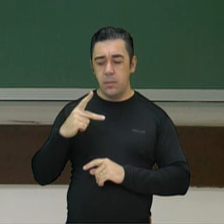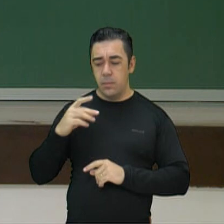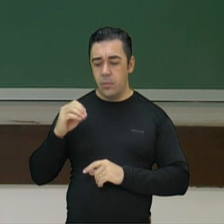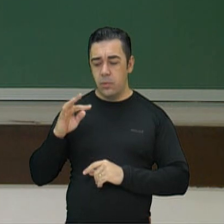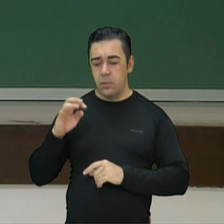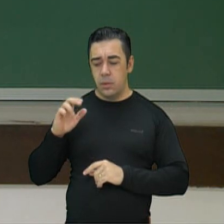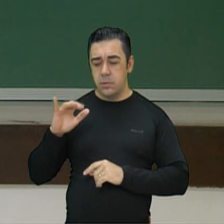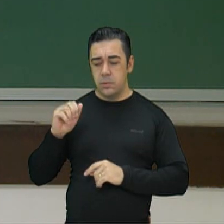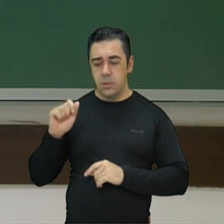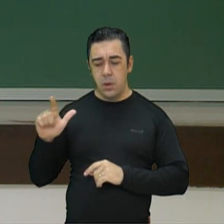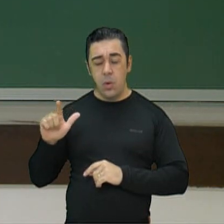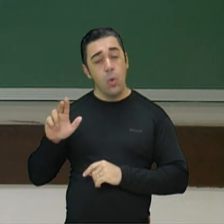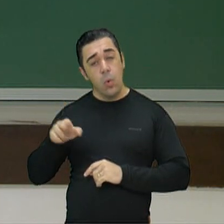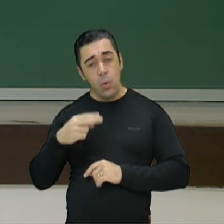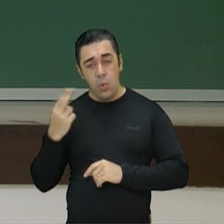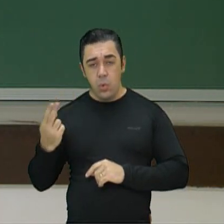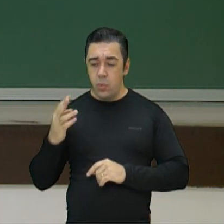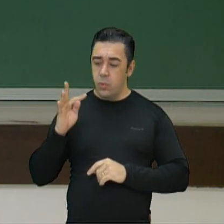Tensão.